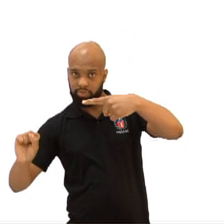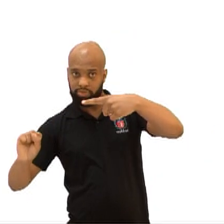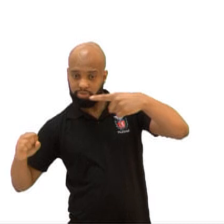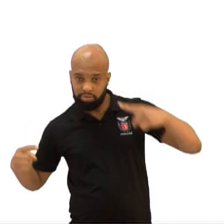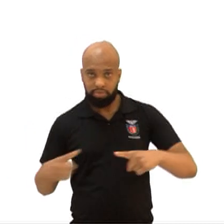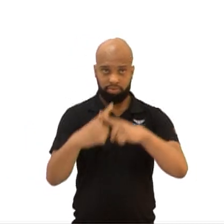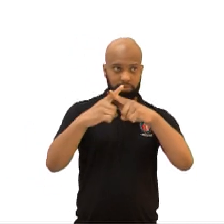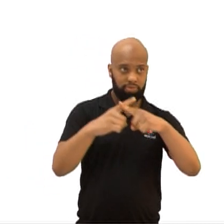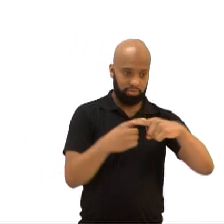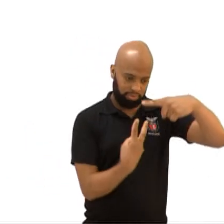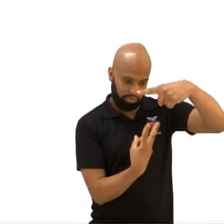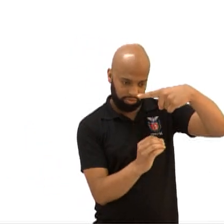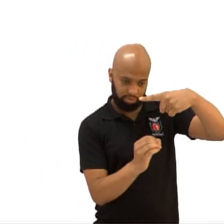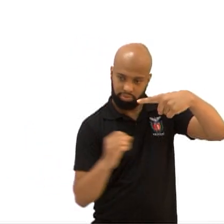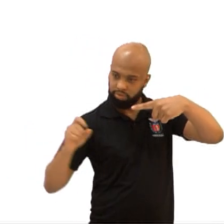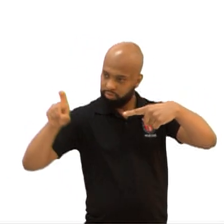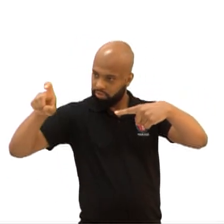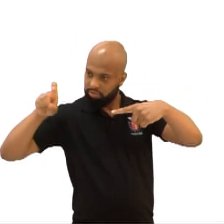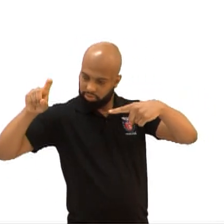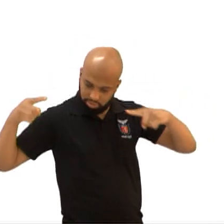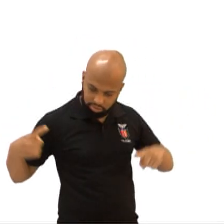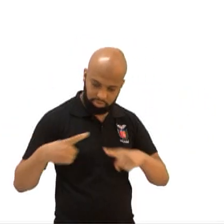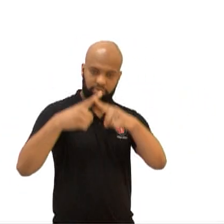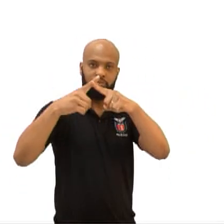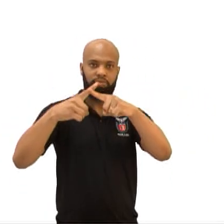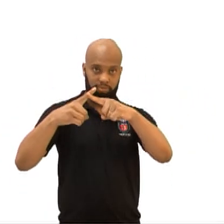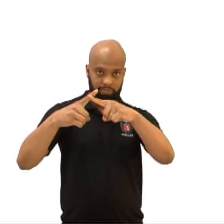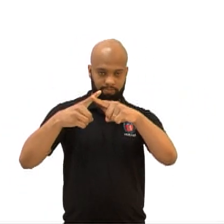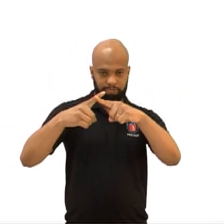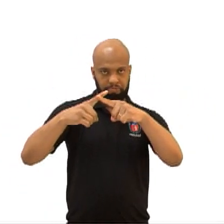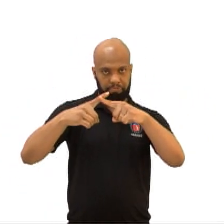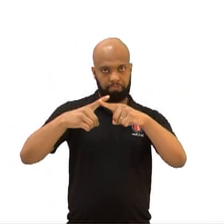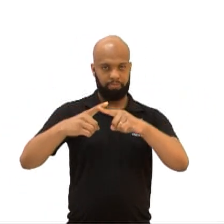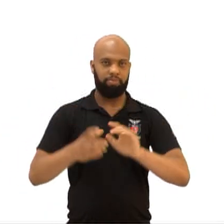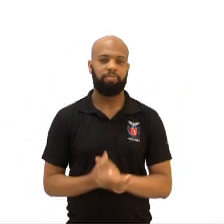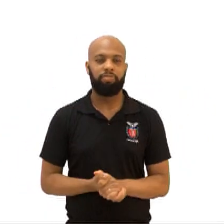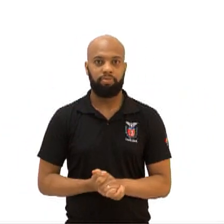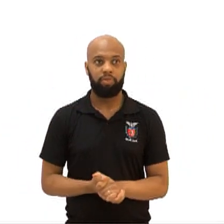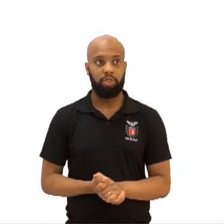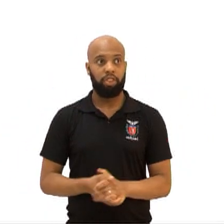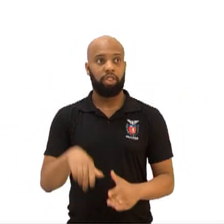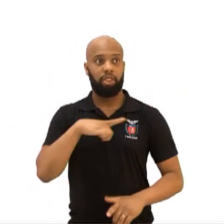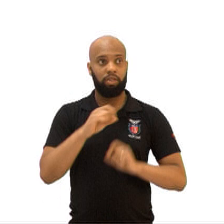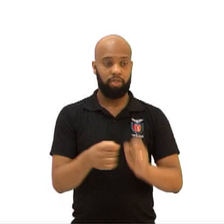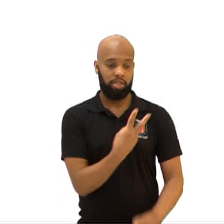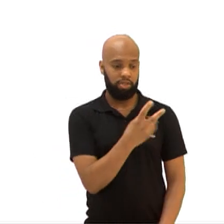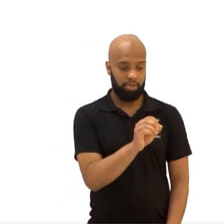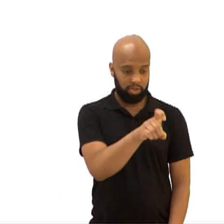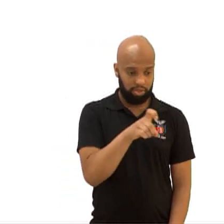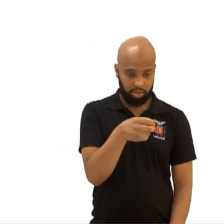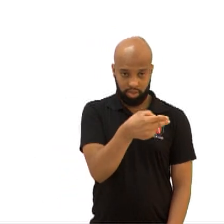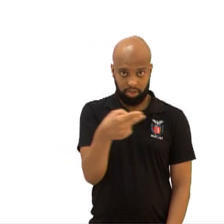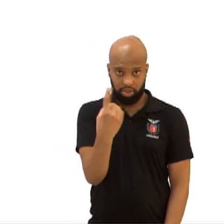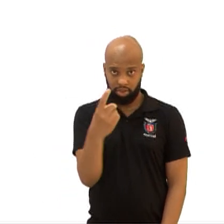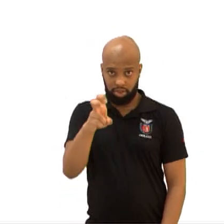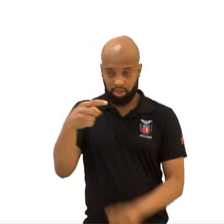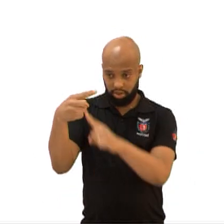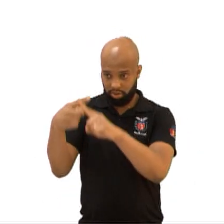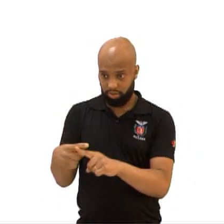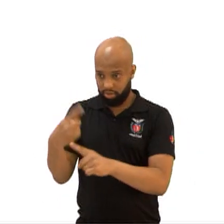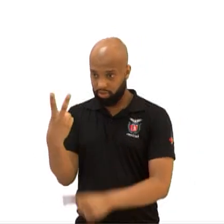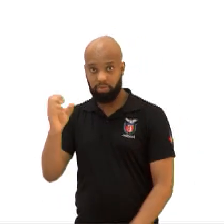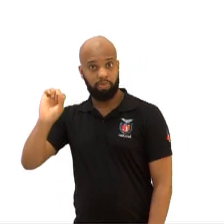20 multiplicando o x, né? Produto dos meios igual ao produto dos extremos. Aí eu tenho 20x igual a 15 vezes